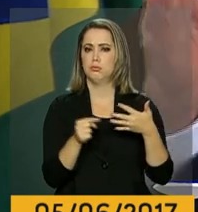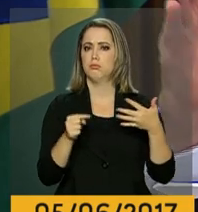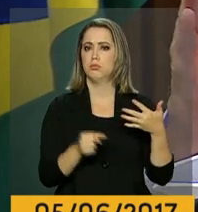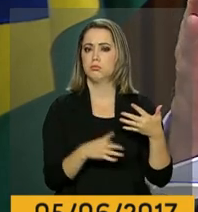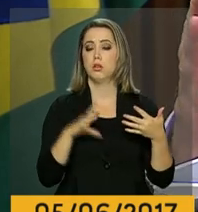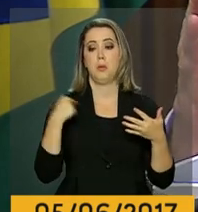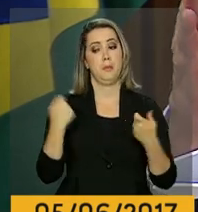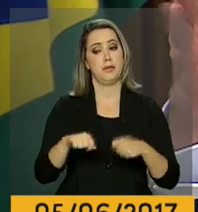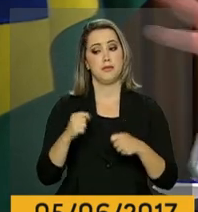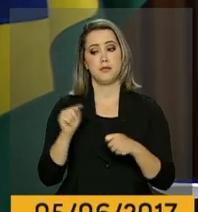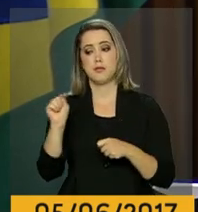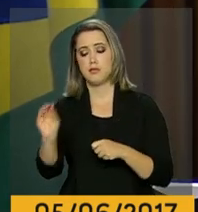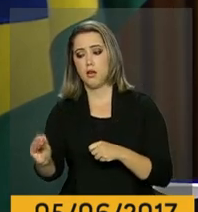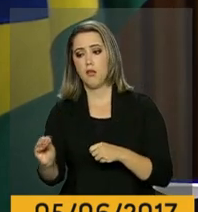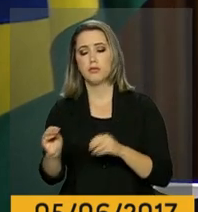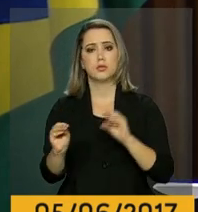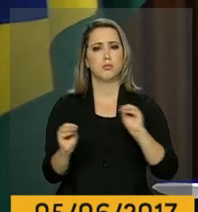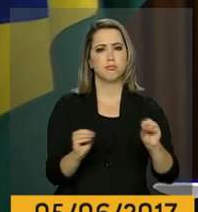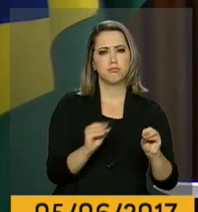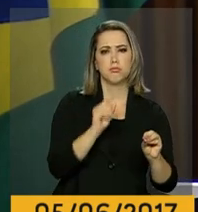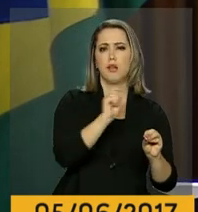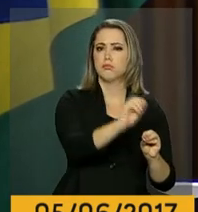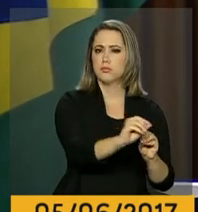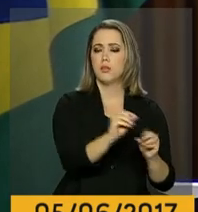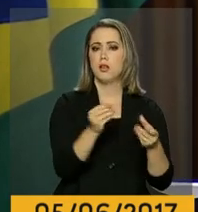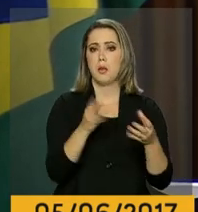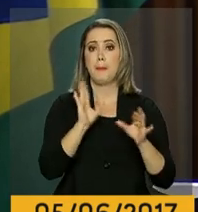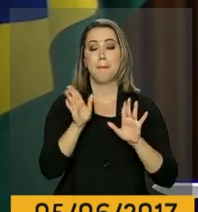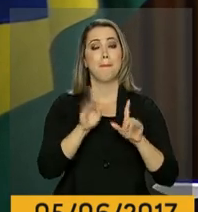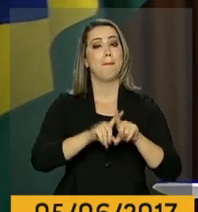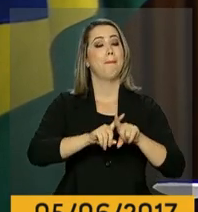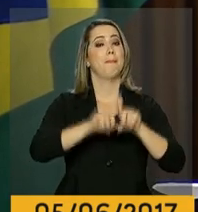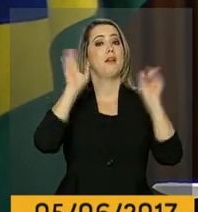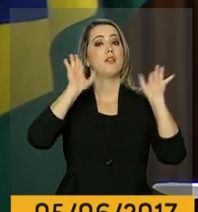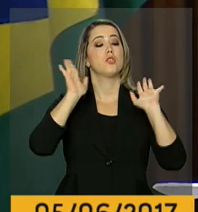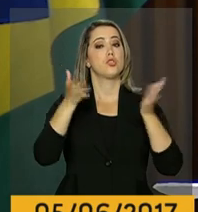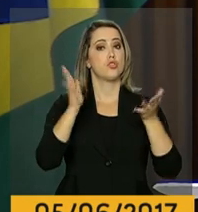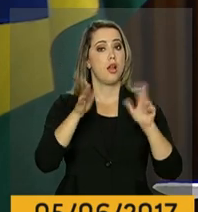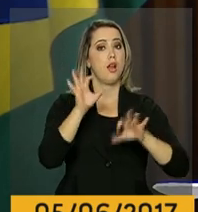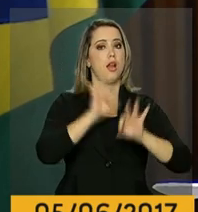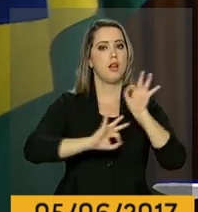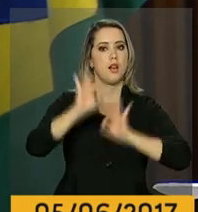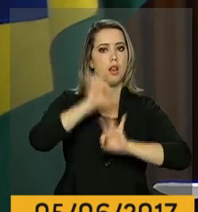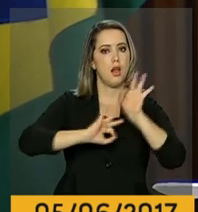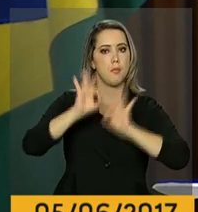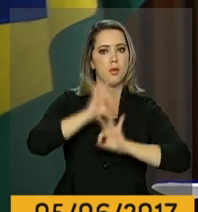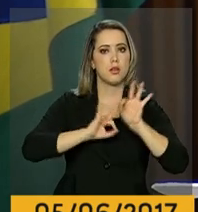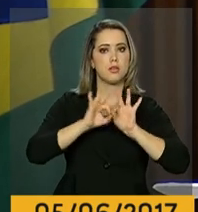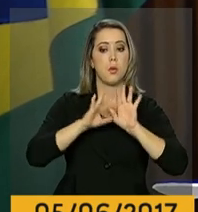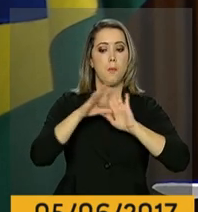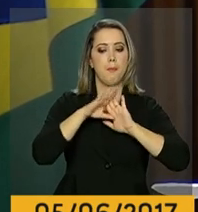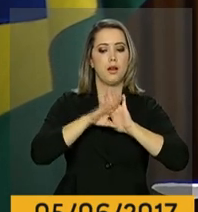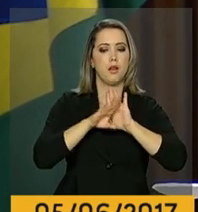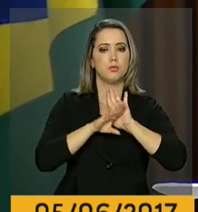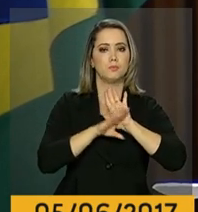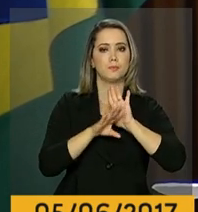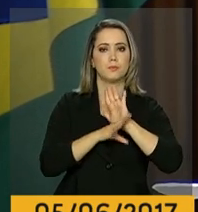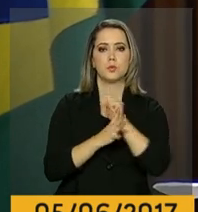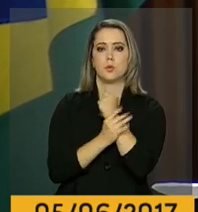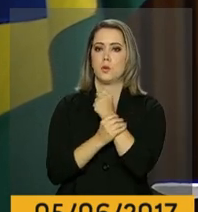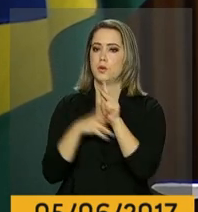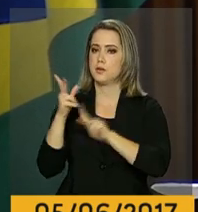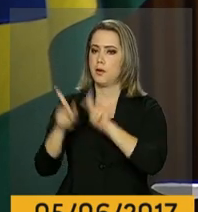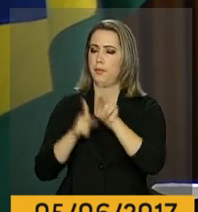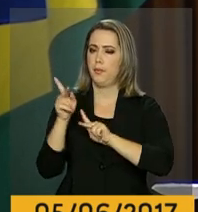acordo com as necessidades mas já estava em execução ou melhor dizendo em elaboração um plano de Segurança Pública plano de Segurança